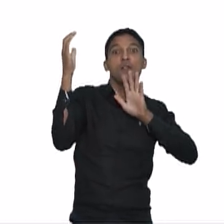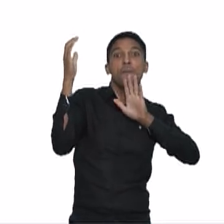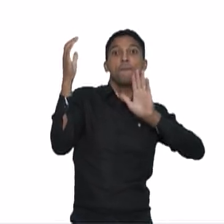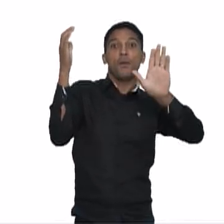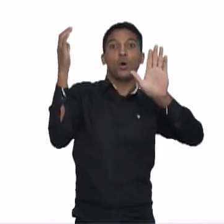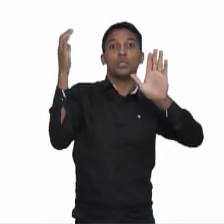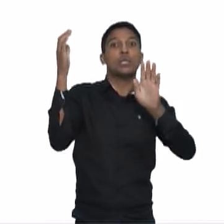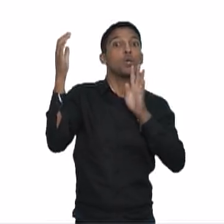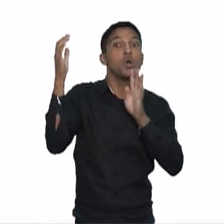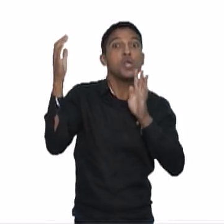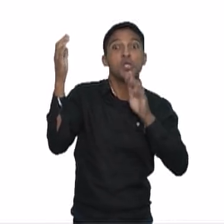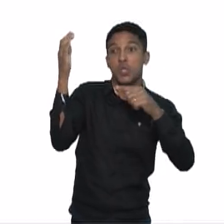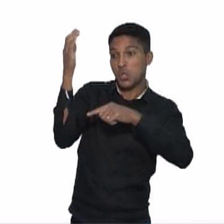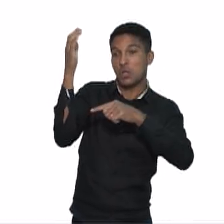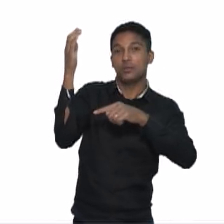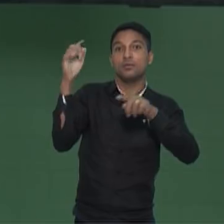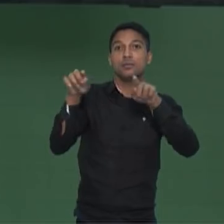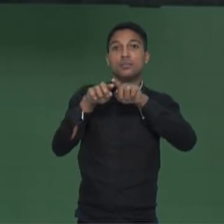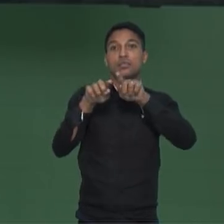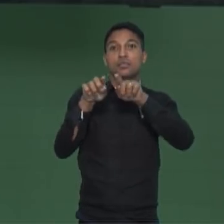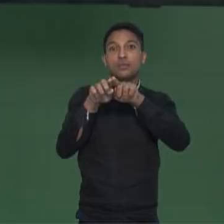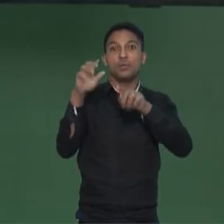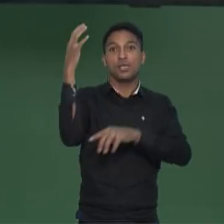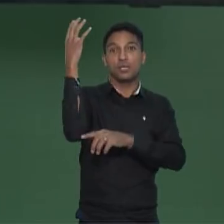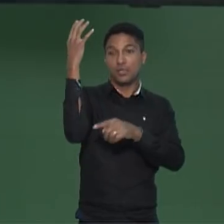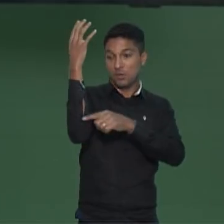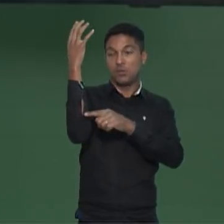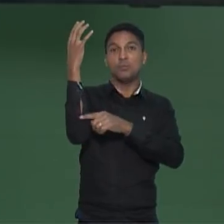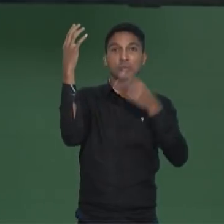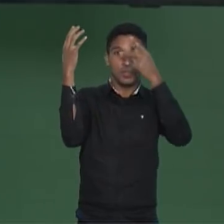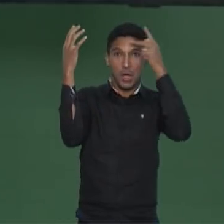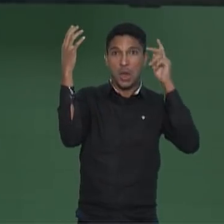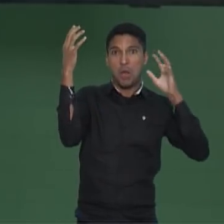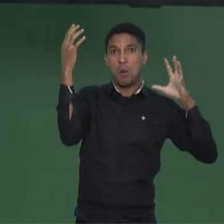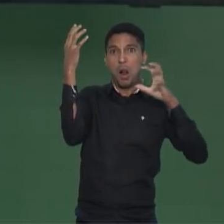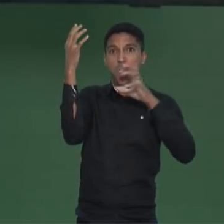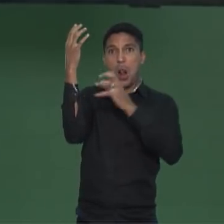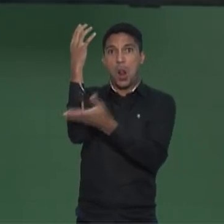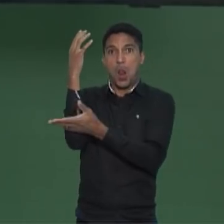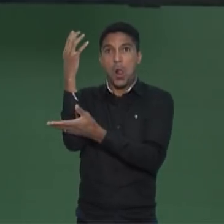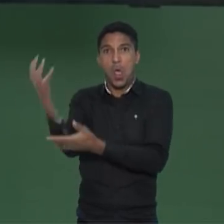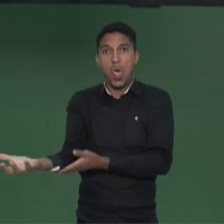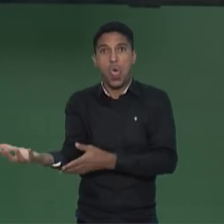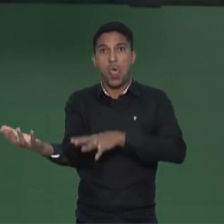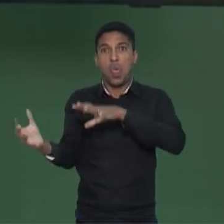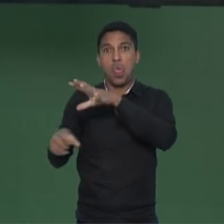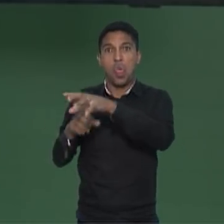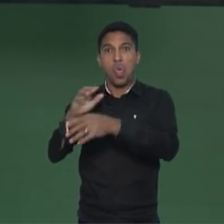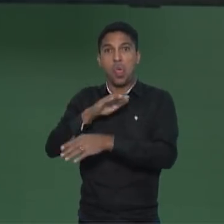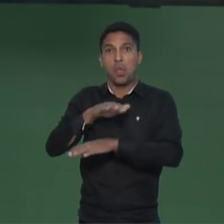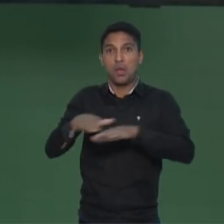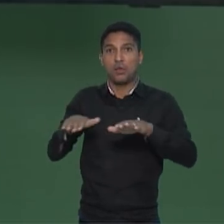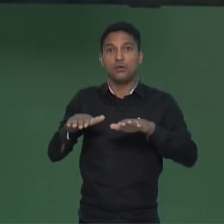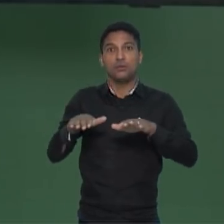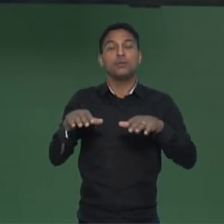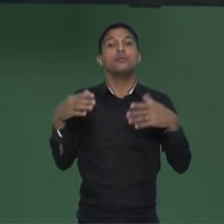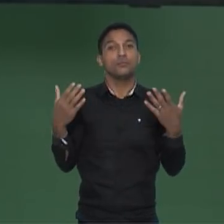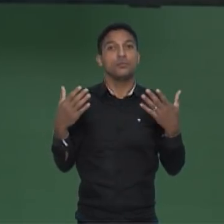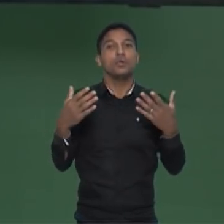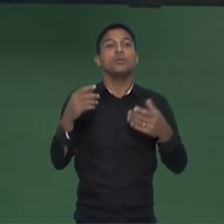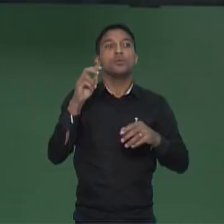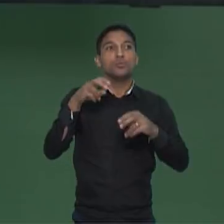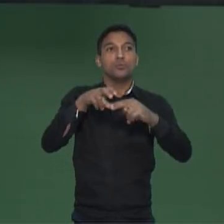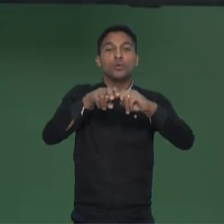sua destruição. Isso mesmo. A palavra não aparecer ali, ter um sinal de queimado,